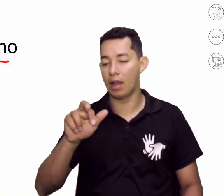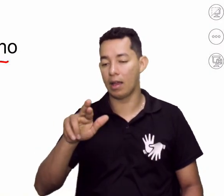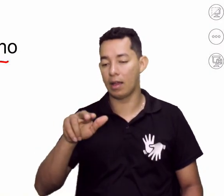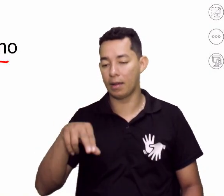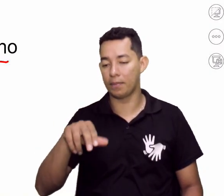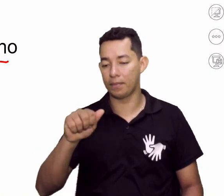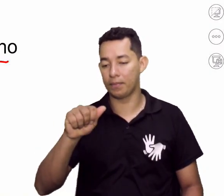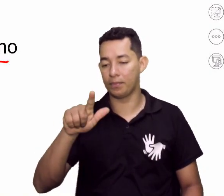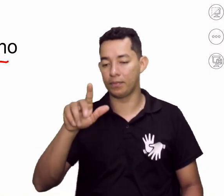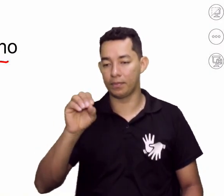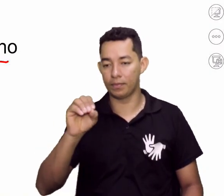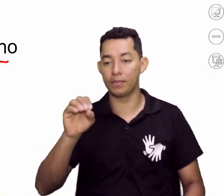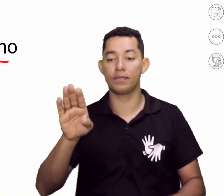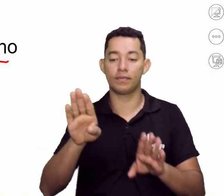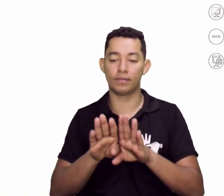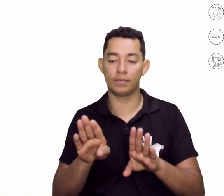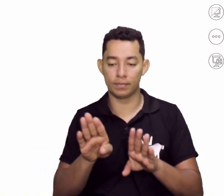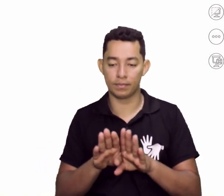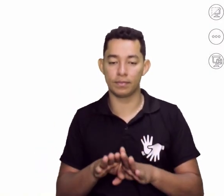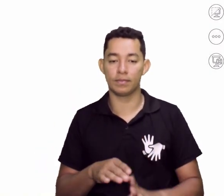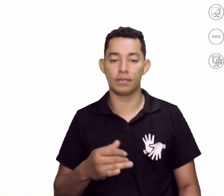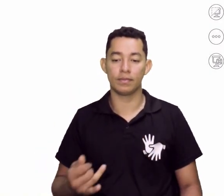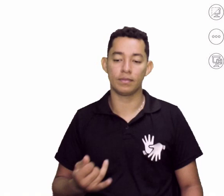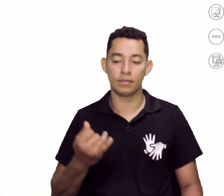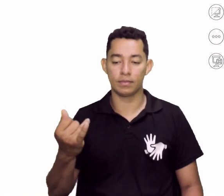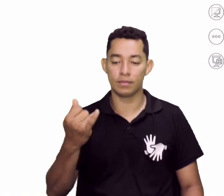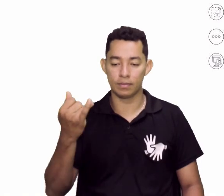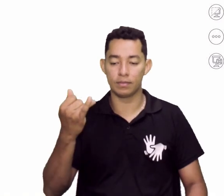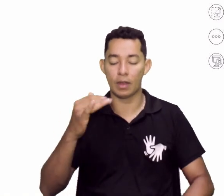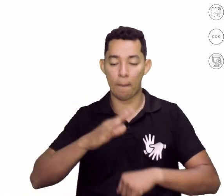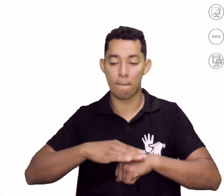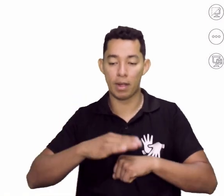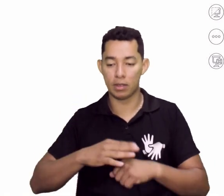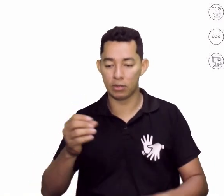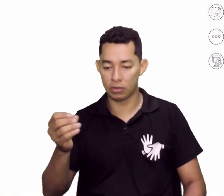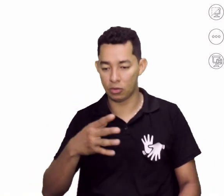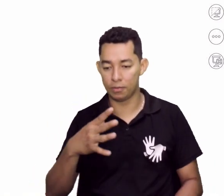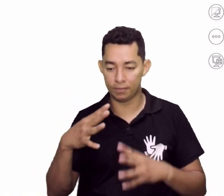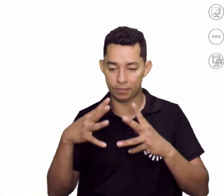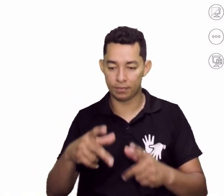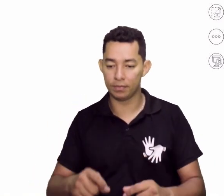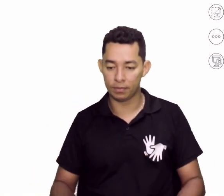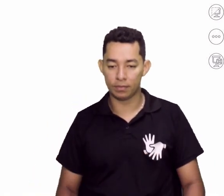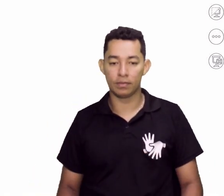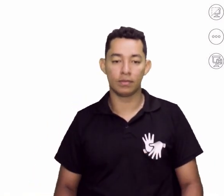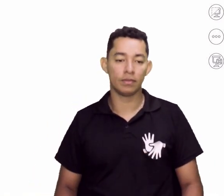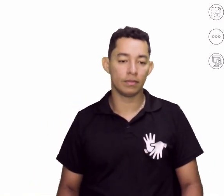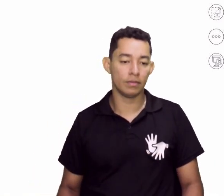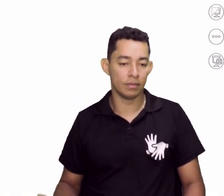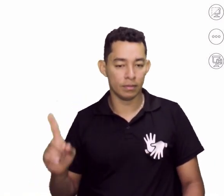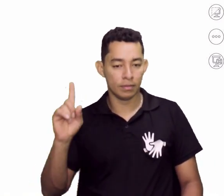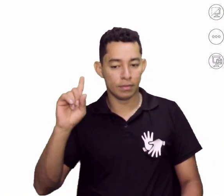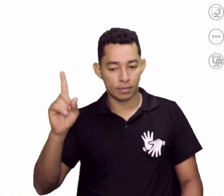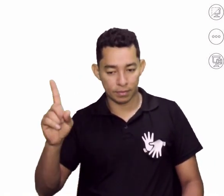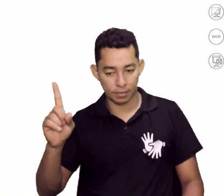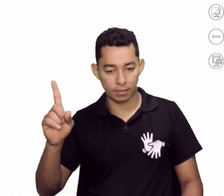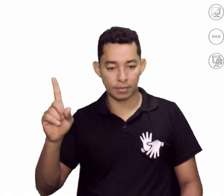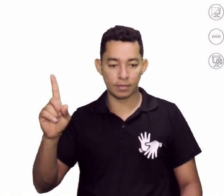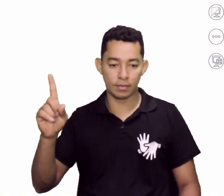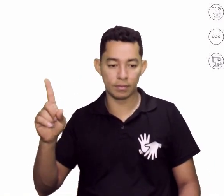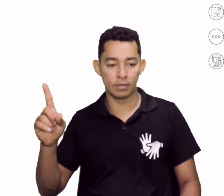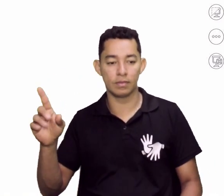é um gigante, é o mais atual de todos. E aqui eu chego